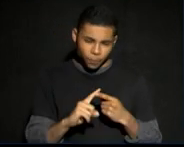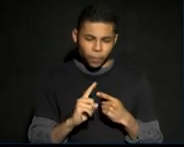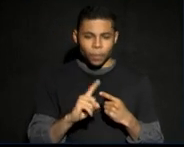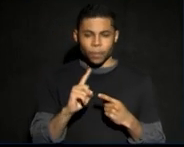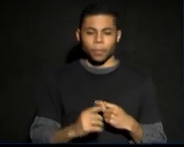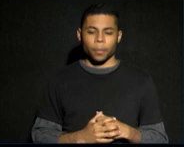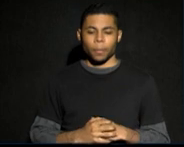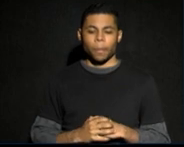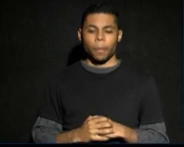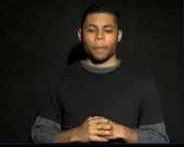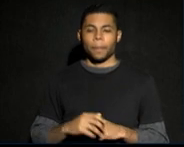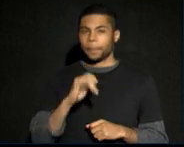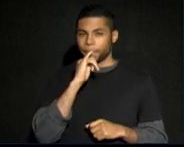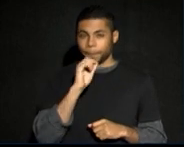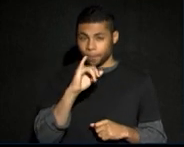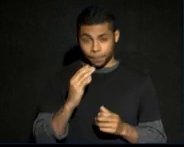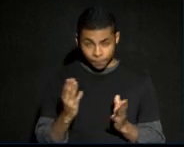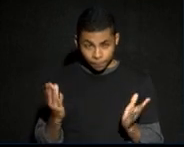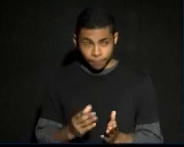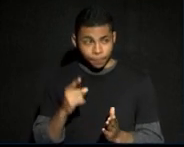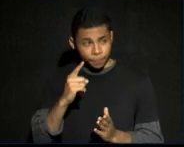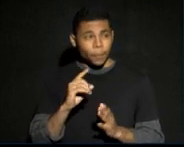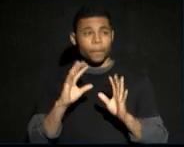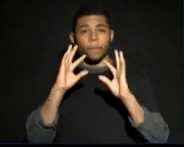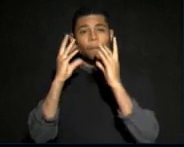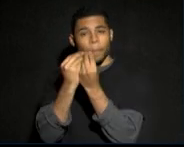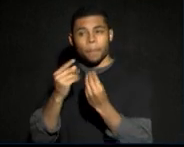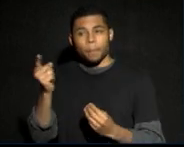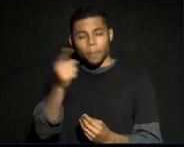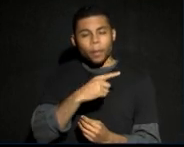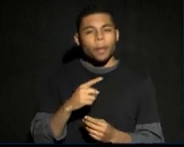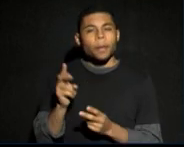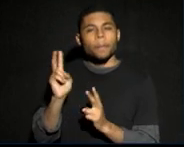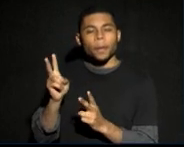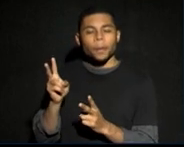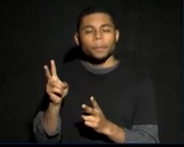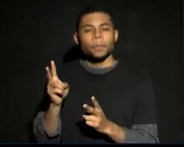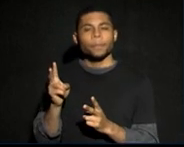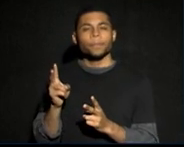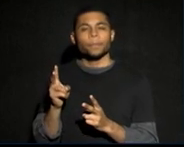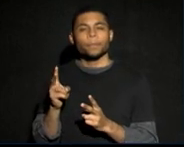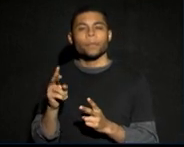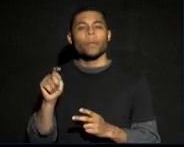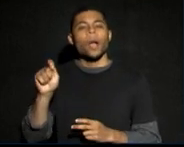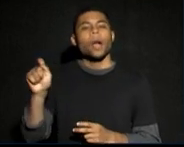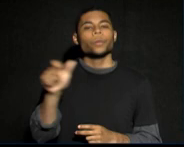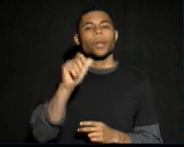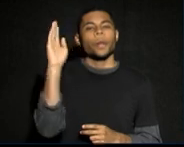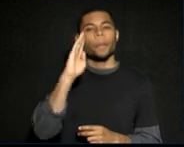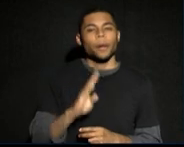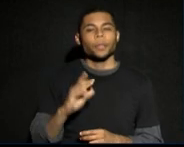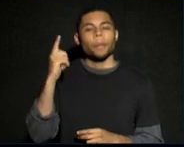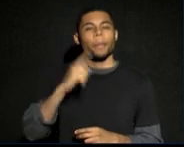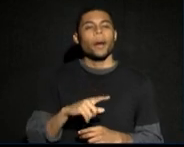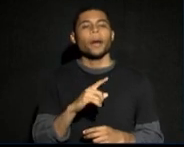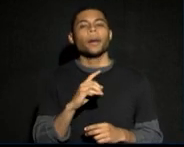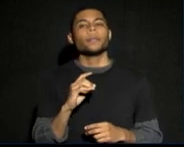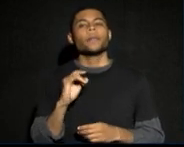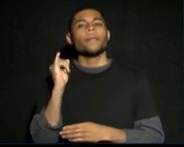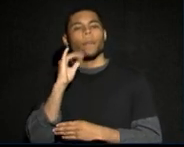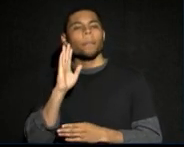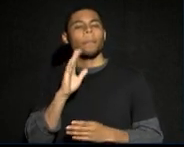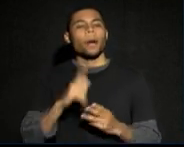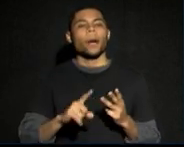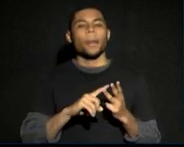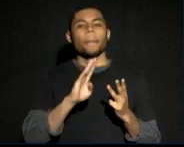o seguinte se você contar hoje famílias que estão no no auxílio Brasil mas os informais mais o